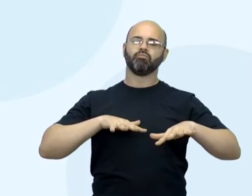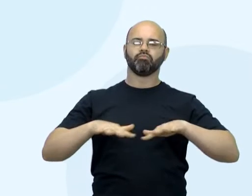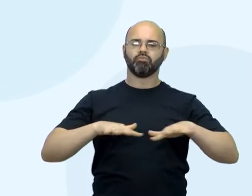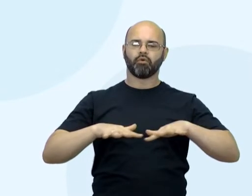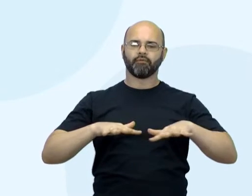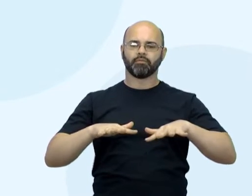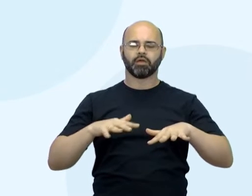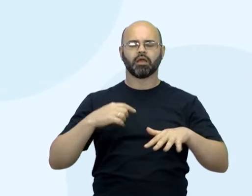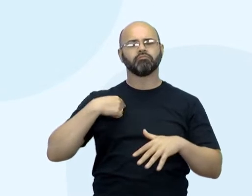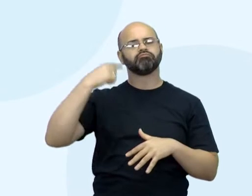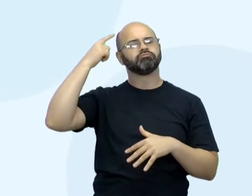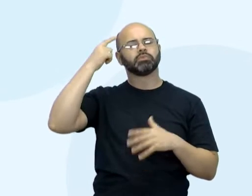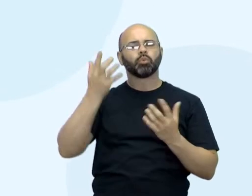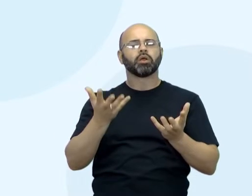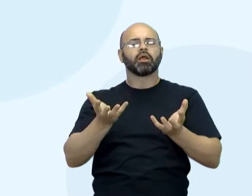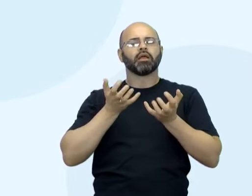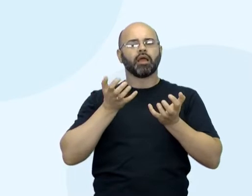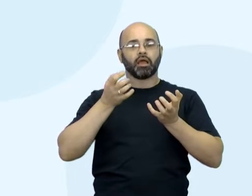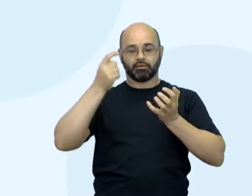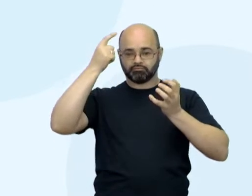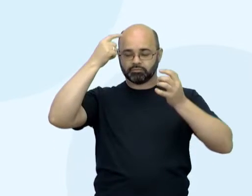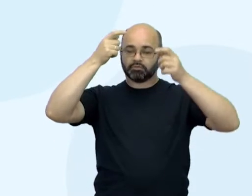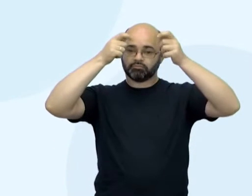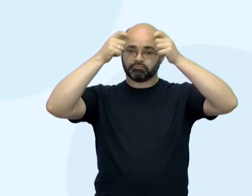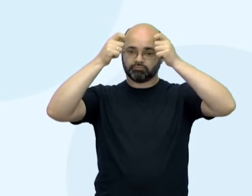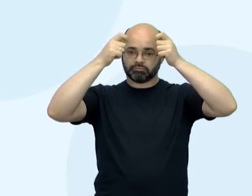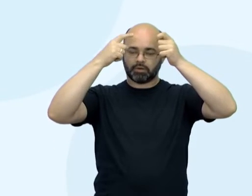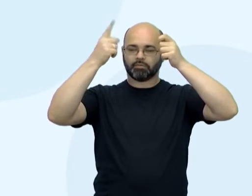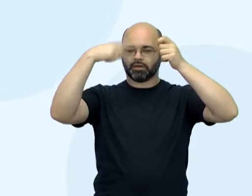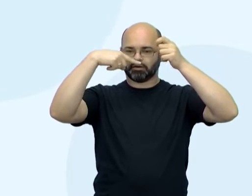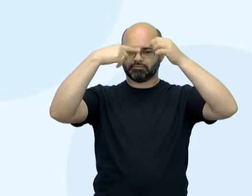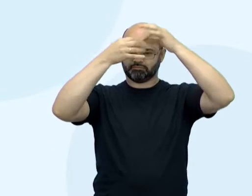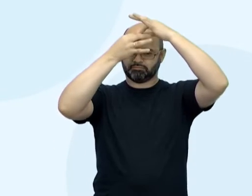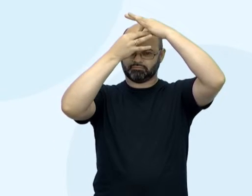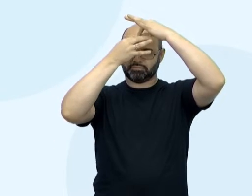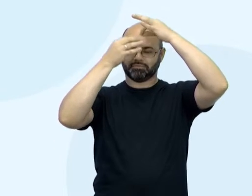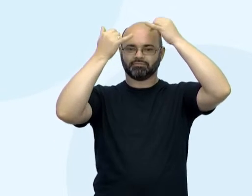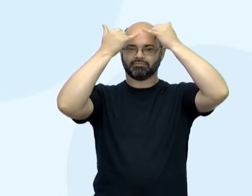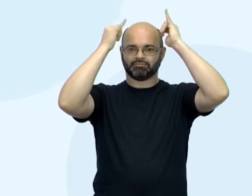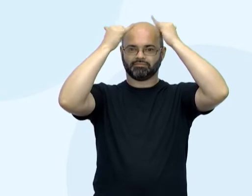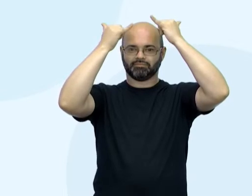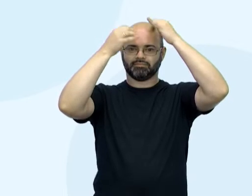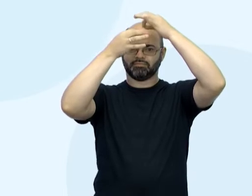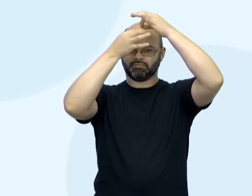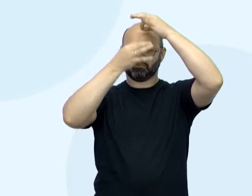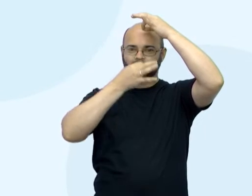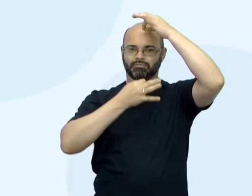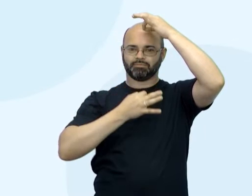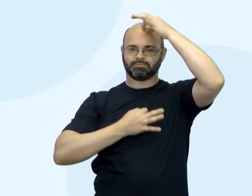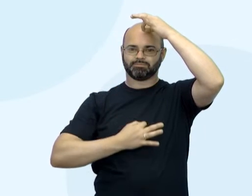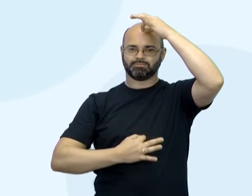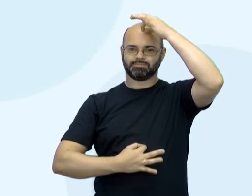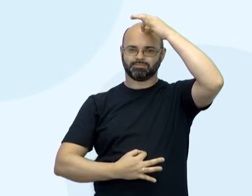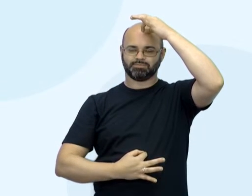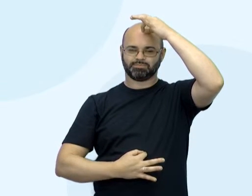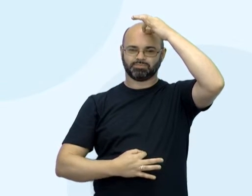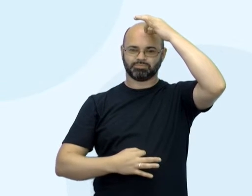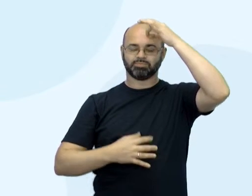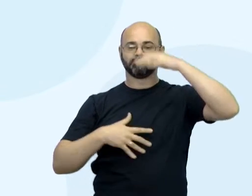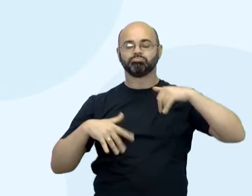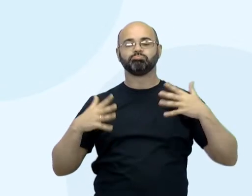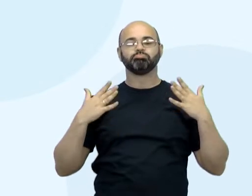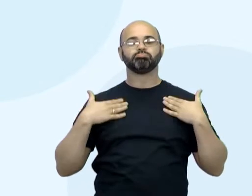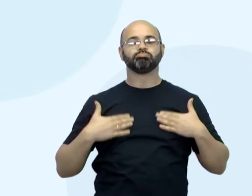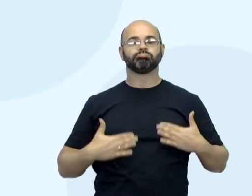está querendo, né? Passa, então, pela rede neural, pelos neurônios que vão ativar ali, então,